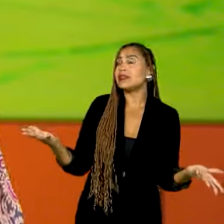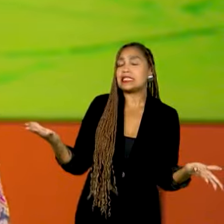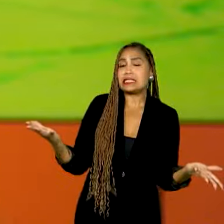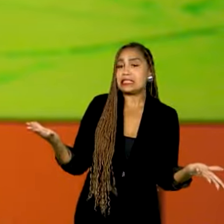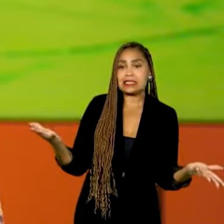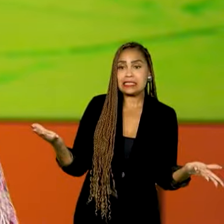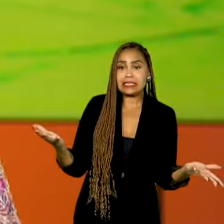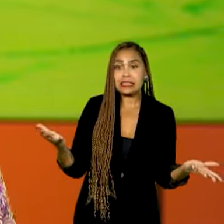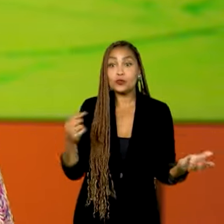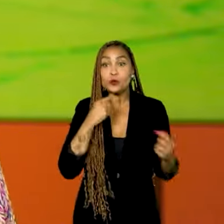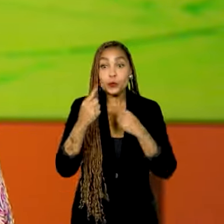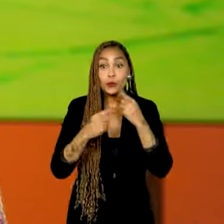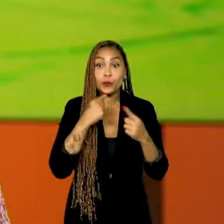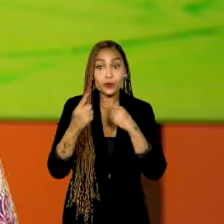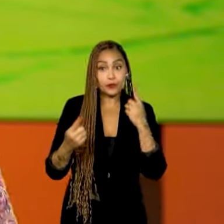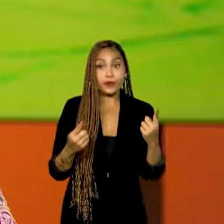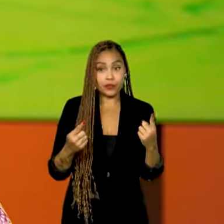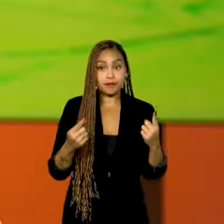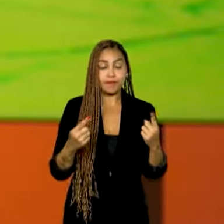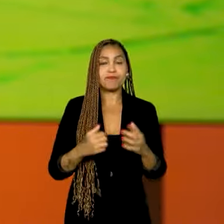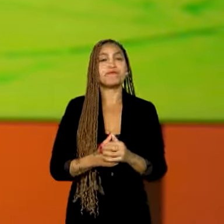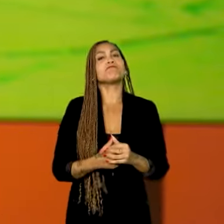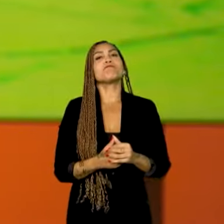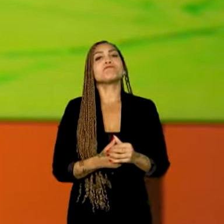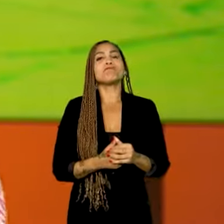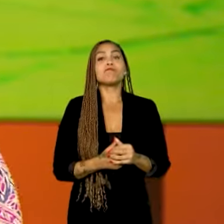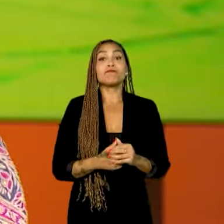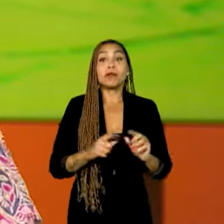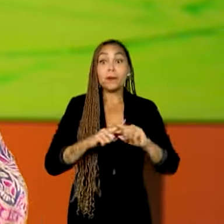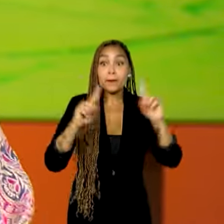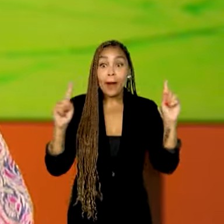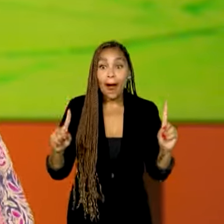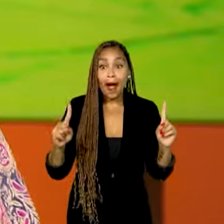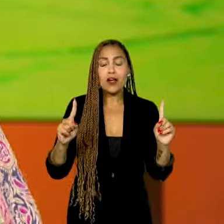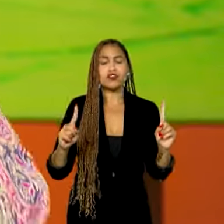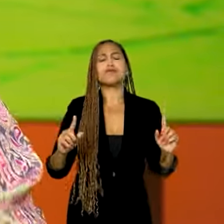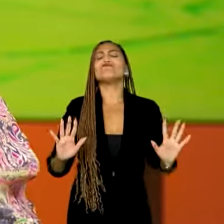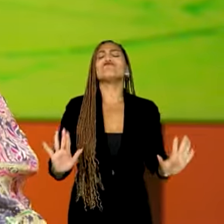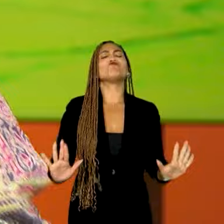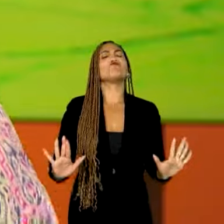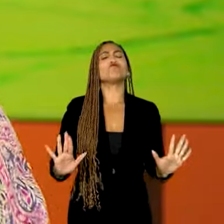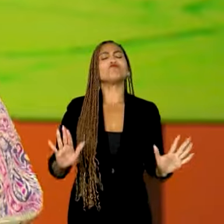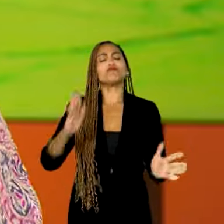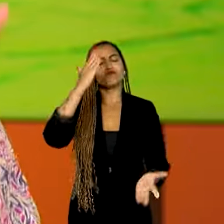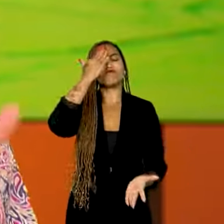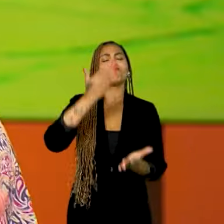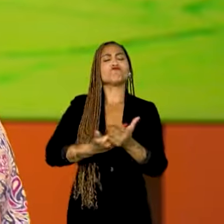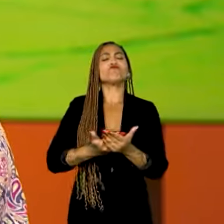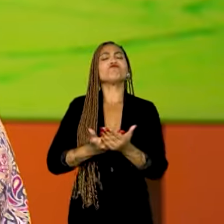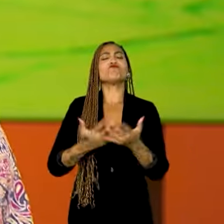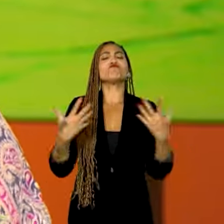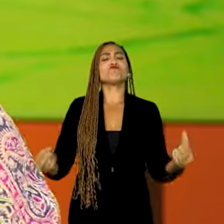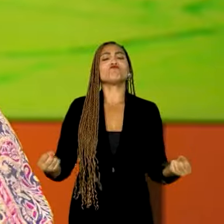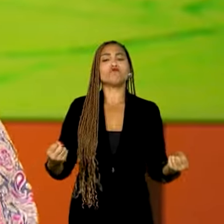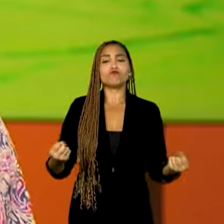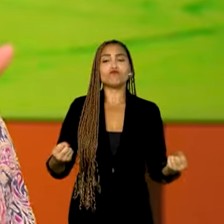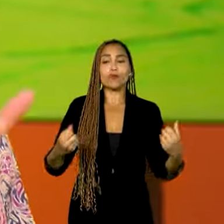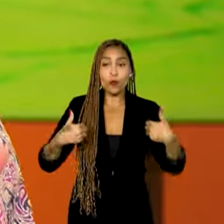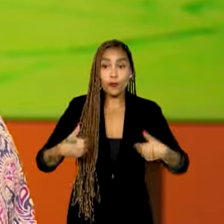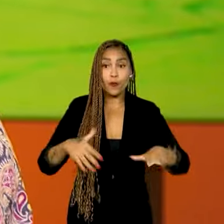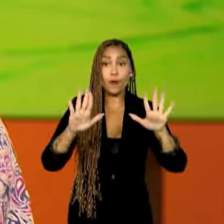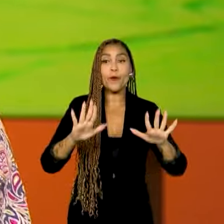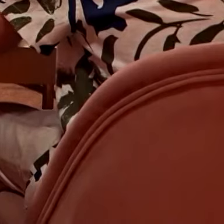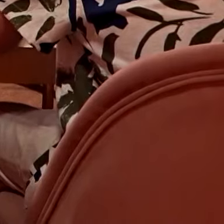gente cria dúvidas na cabeça. É. Mas, na fé e na fogo, vamos. E encarei o trem e fui